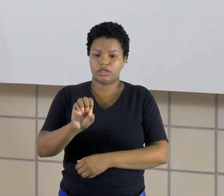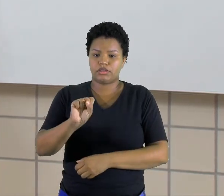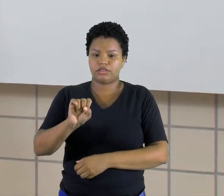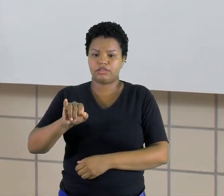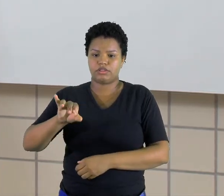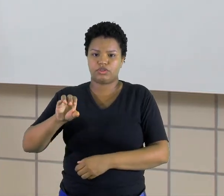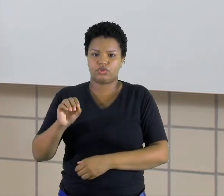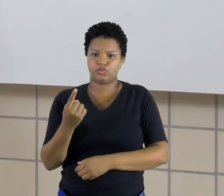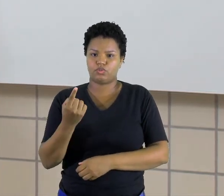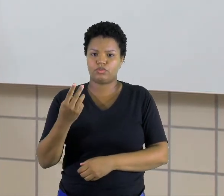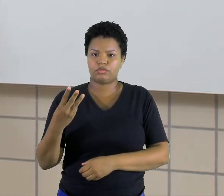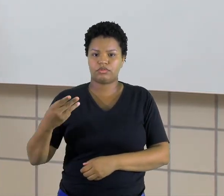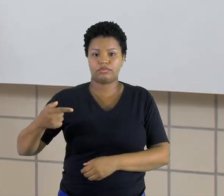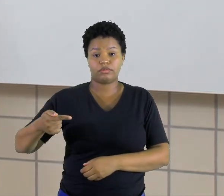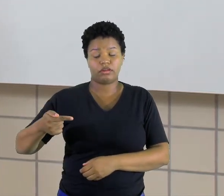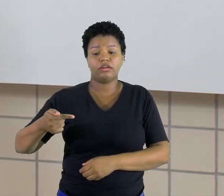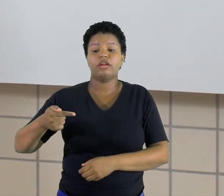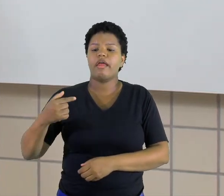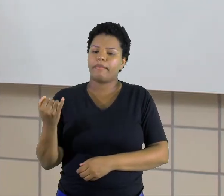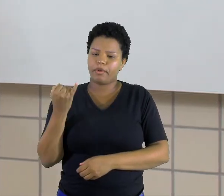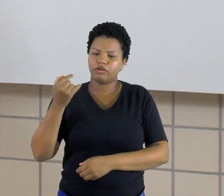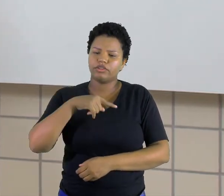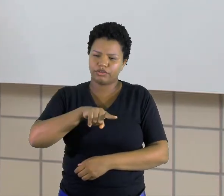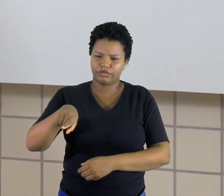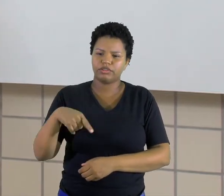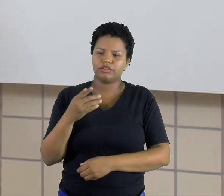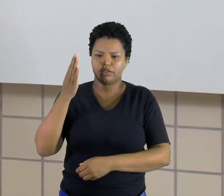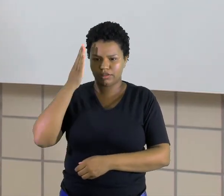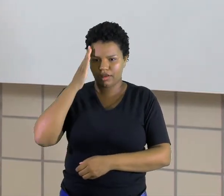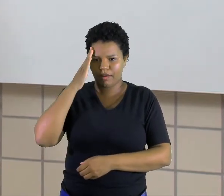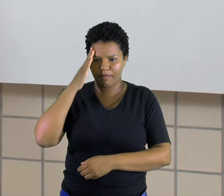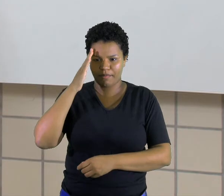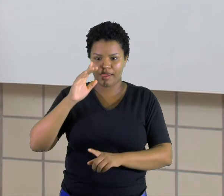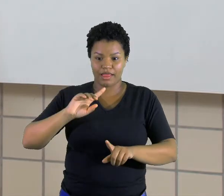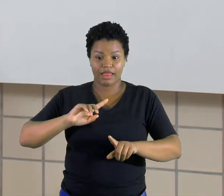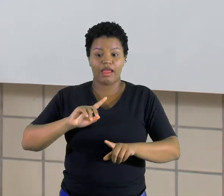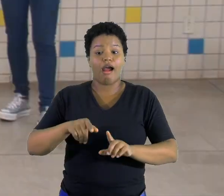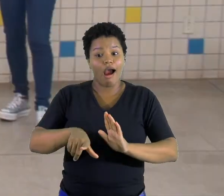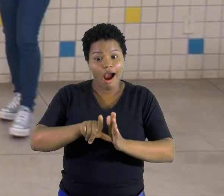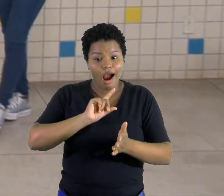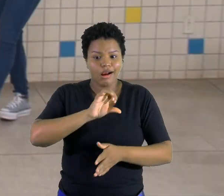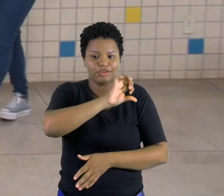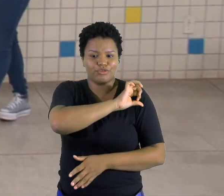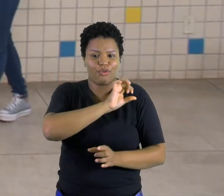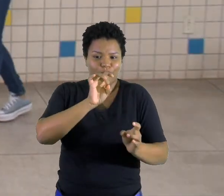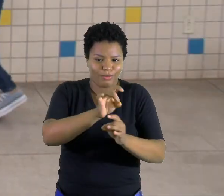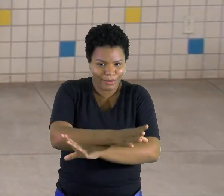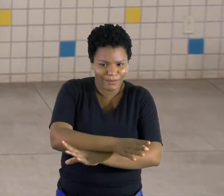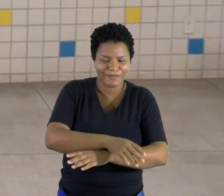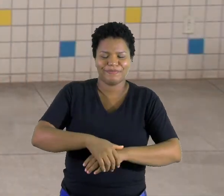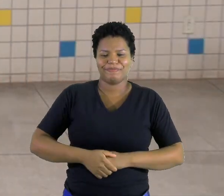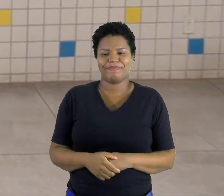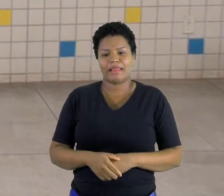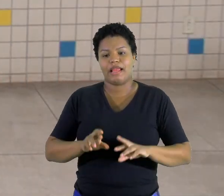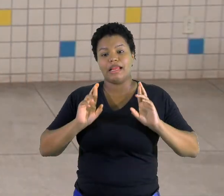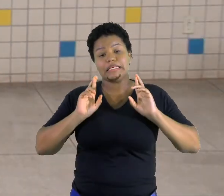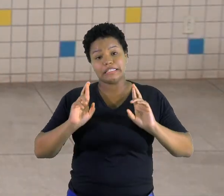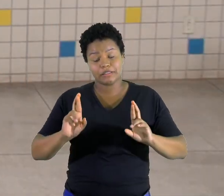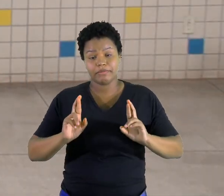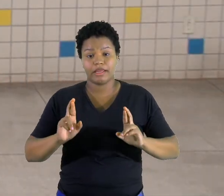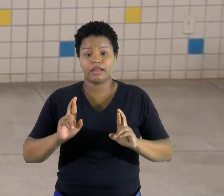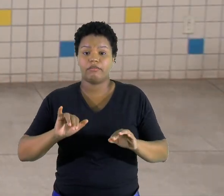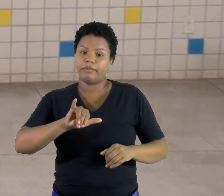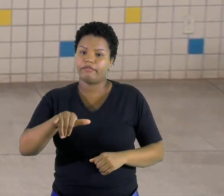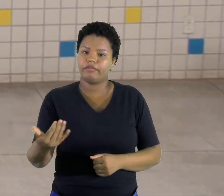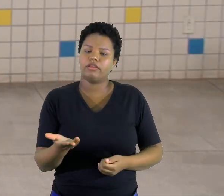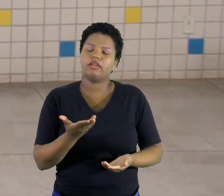acho importante vocês saberem sobre isso antes de sair do nono ano, correto? Espero que vocês tenham aproveitado a aula de hoje. Tá?